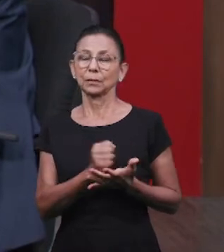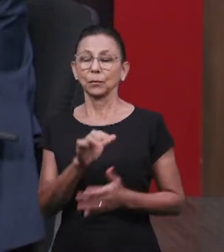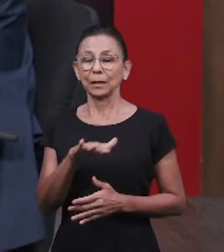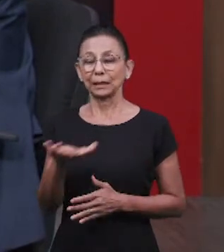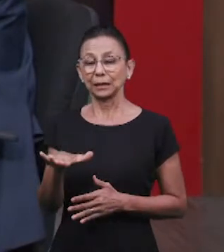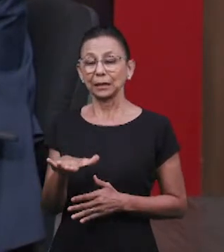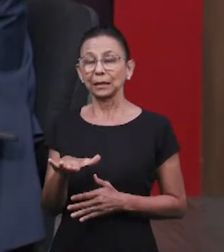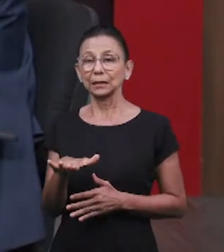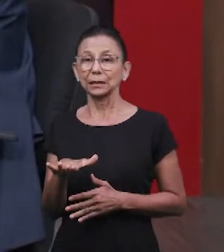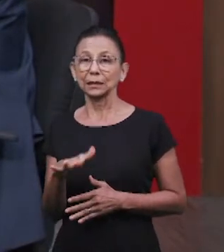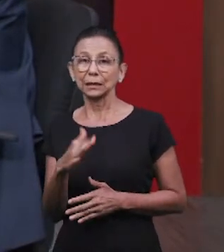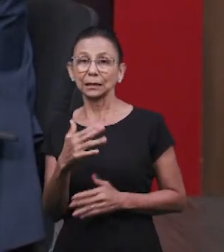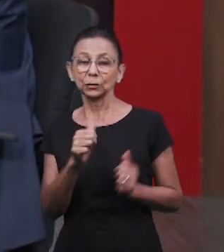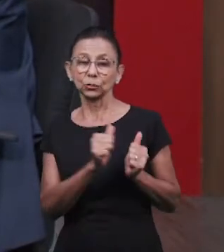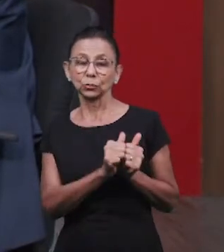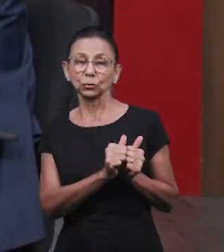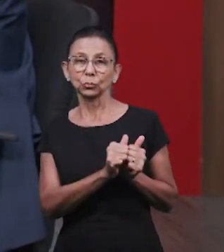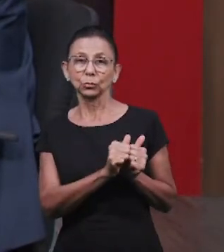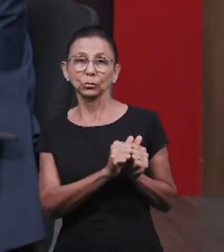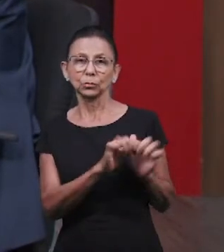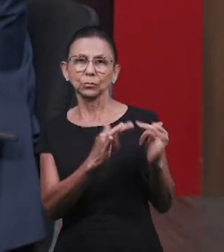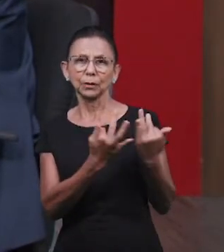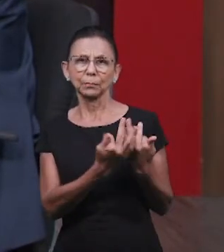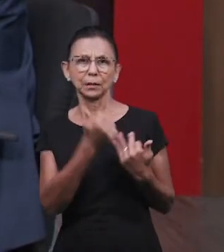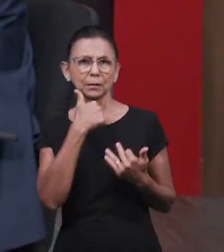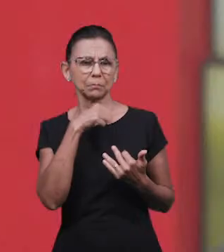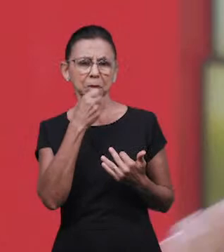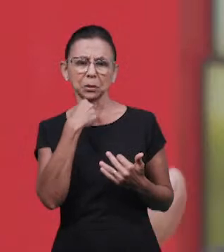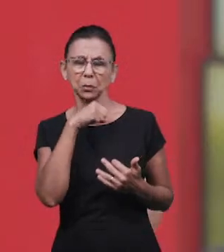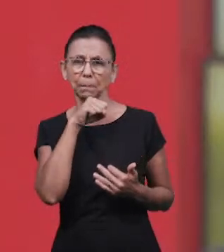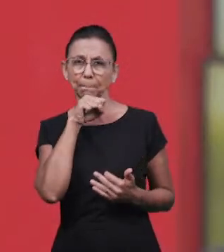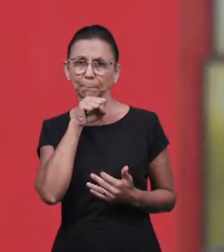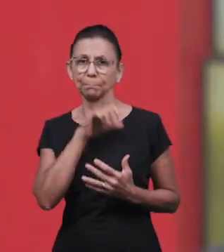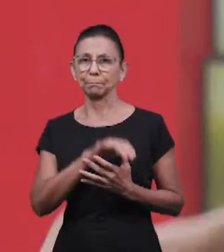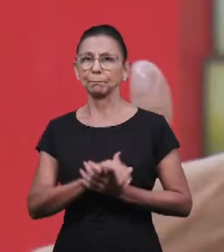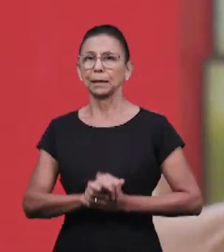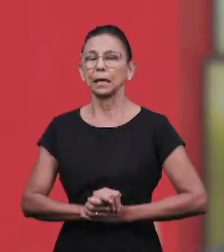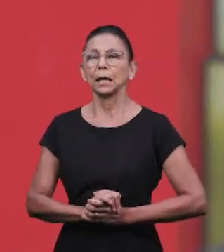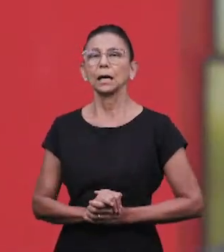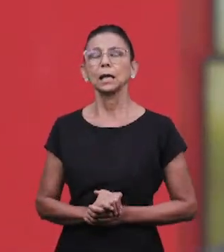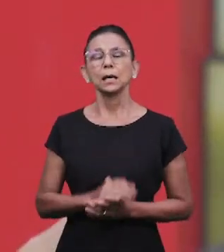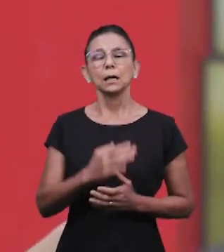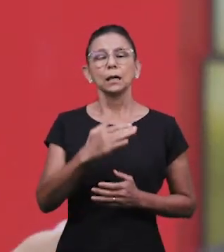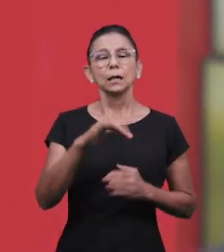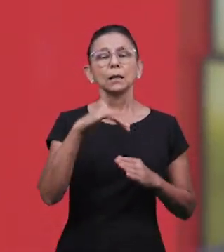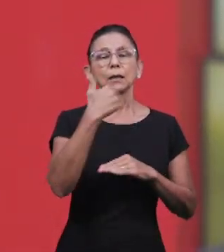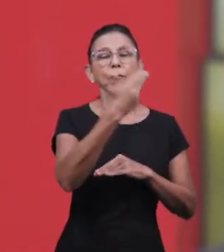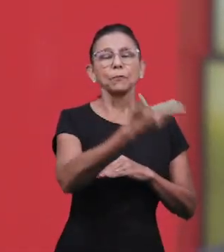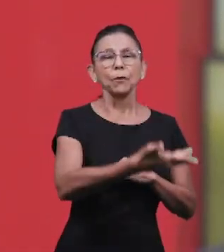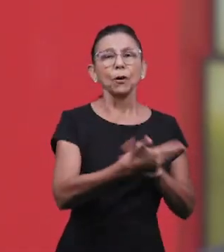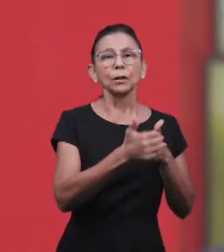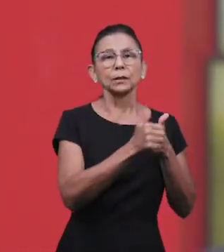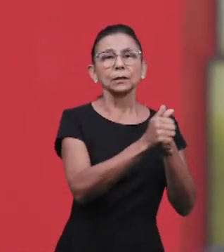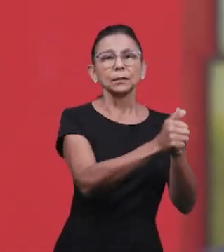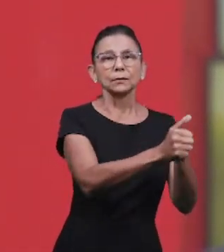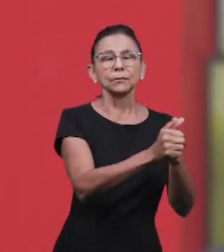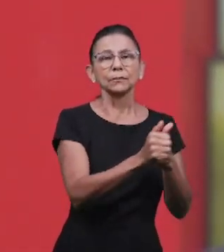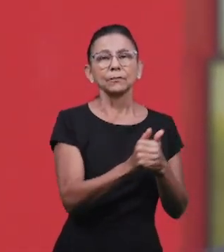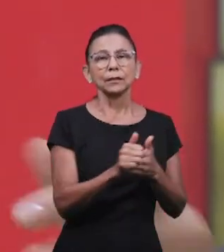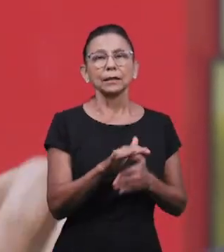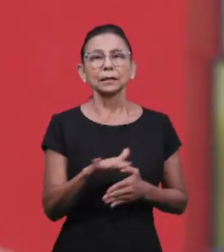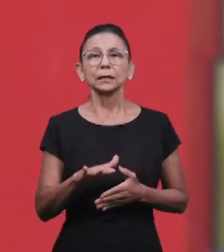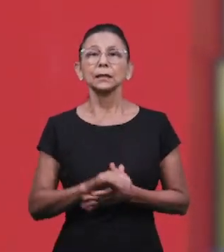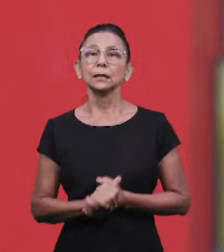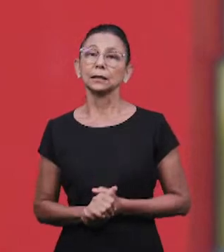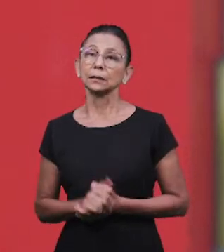do pai. O pai mesmo vai chegar nele, conduzir ele para ir um pouquinho lá fora. Outra situação é